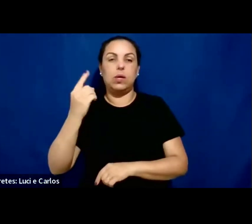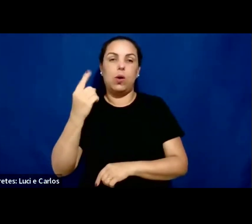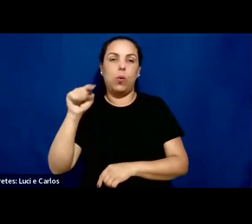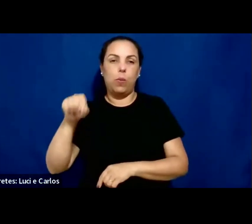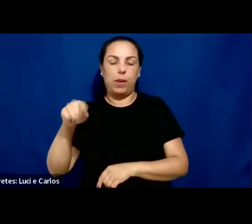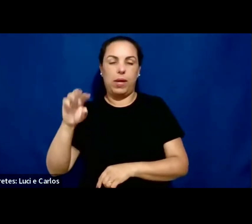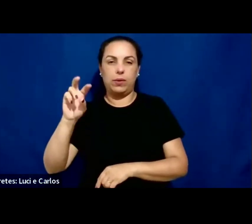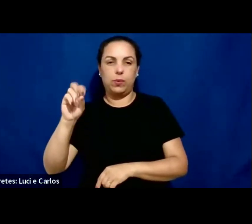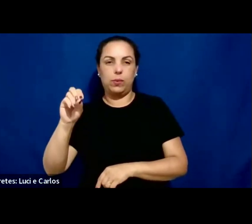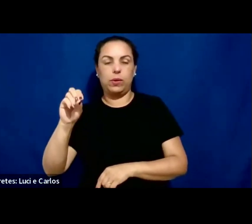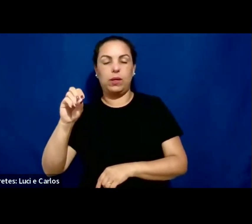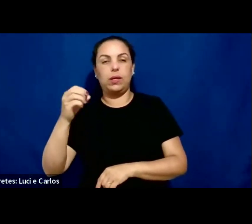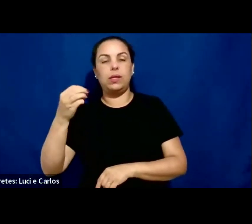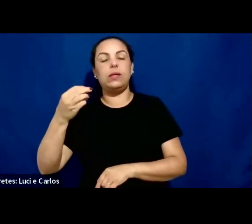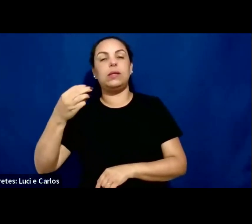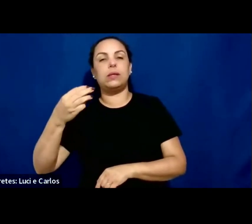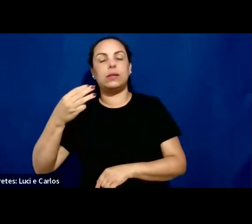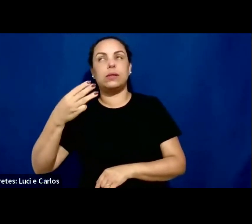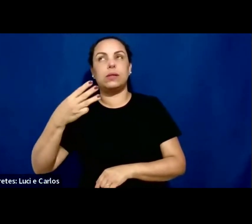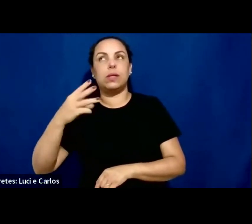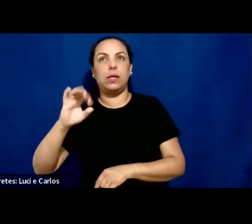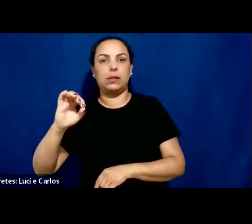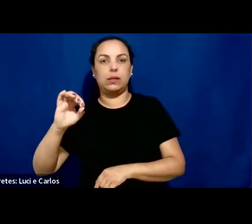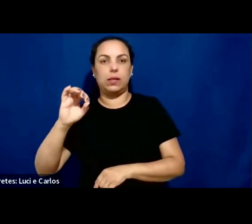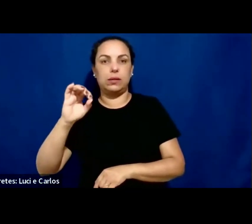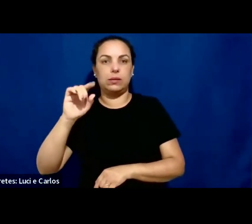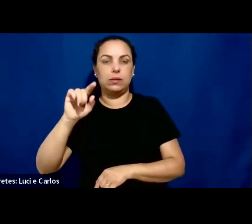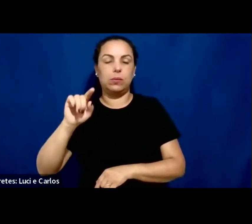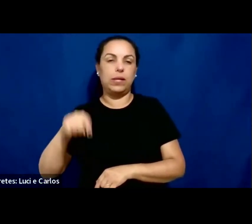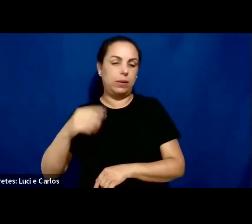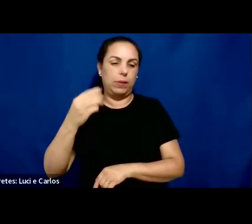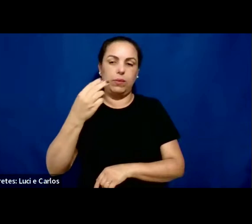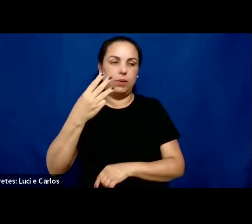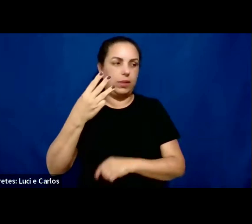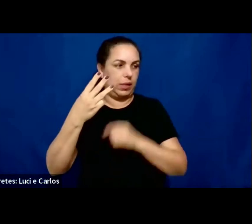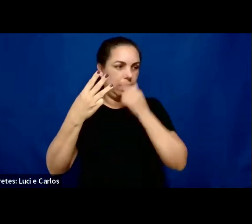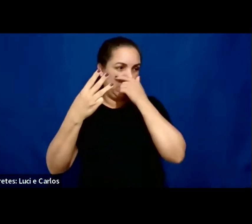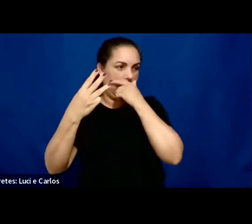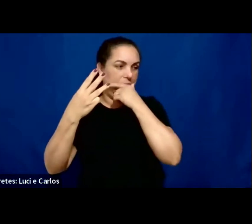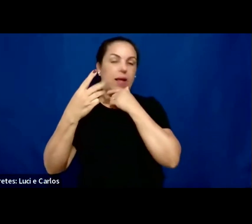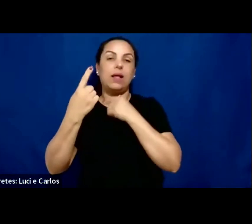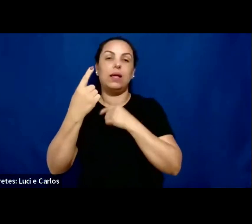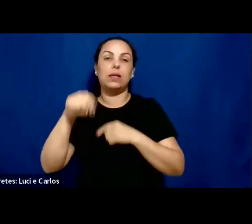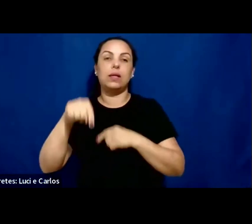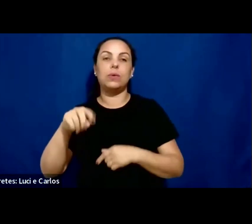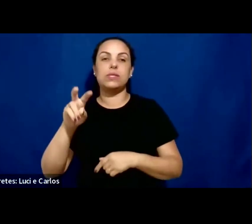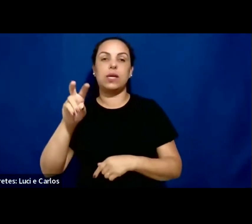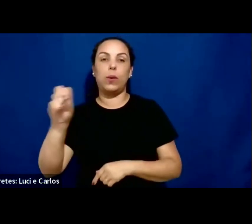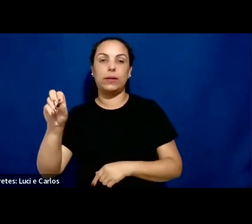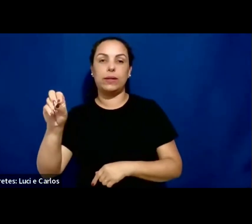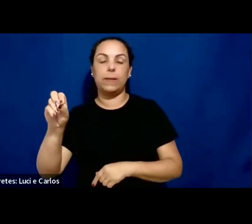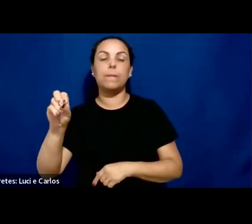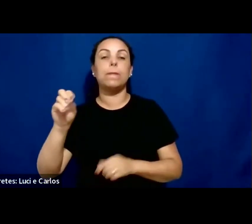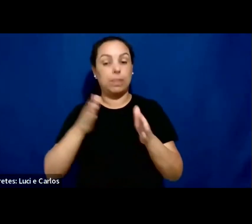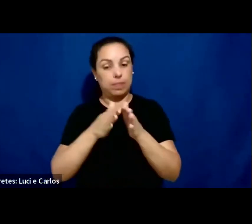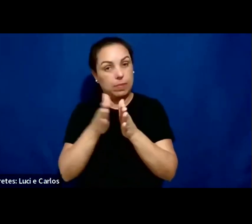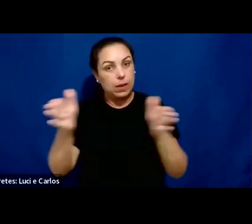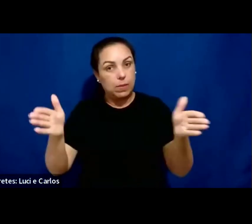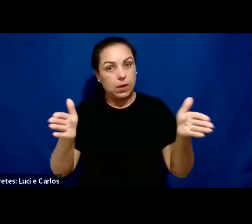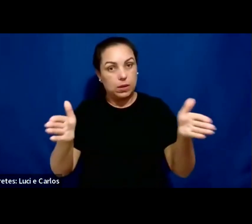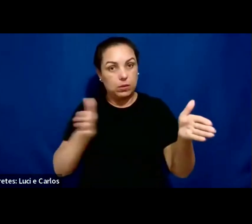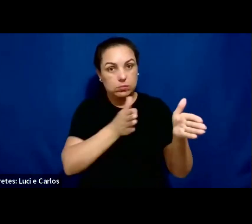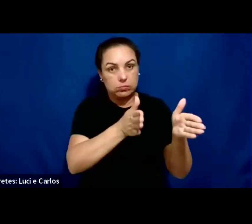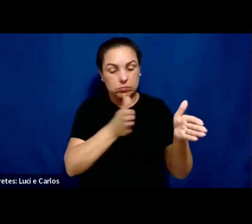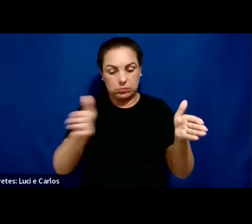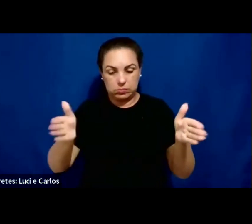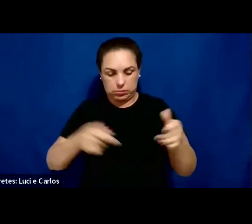lado direito, chamado seco, aí tem o colo ascendente, que ele tem que subir, aí você tem o